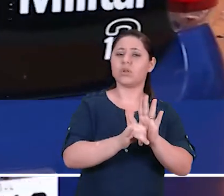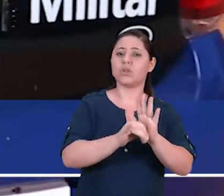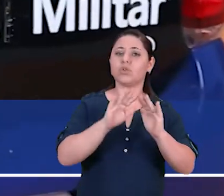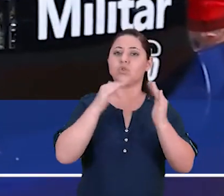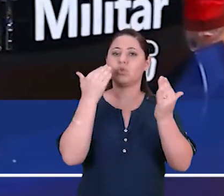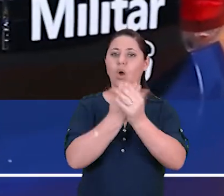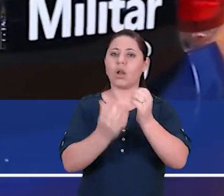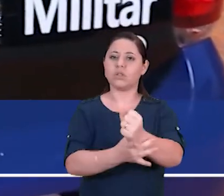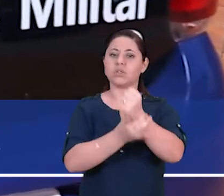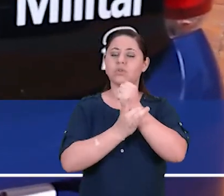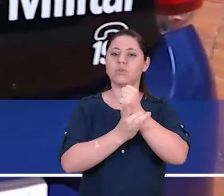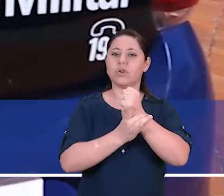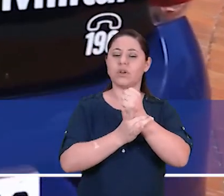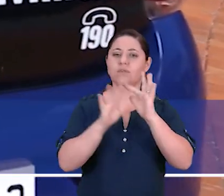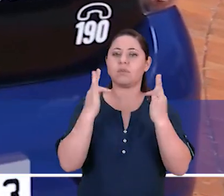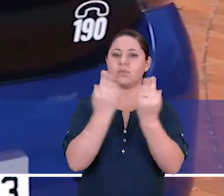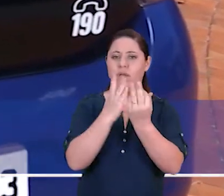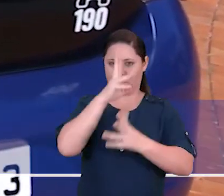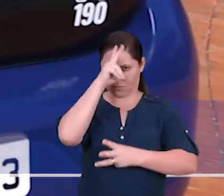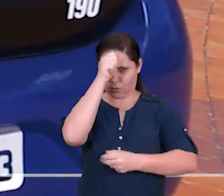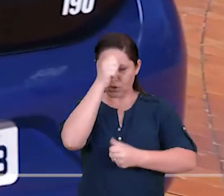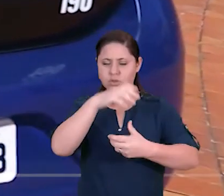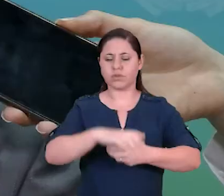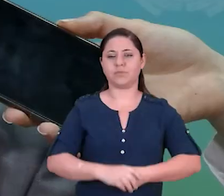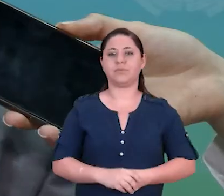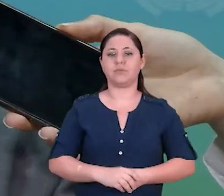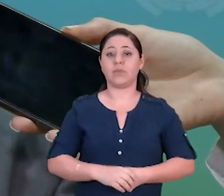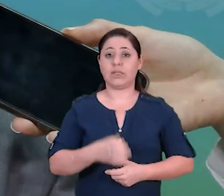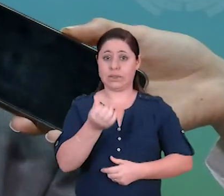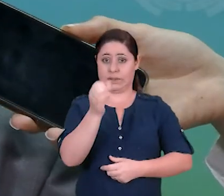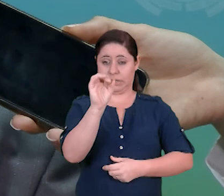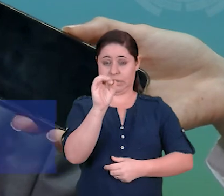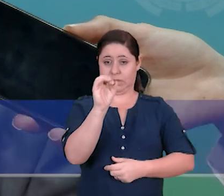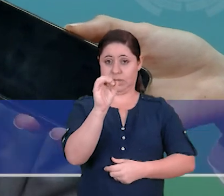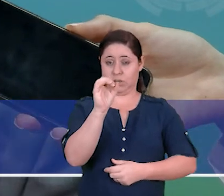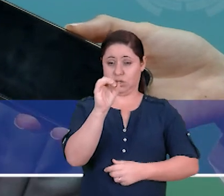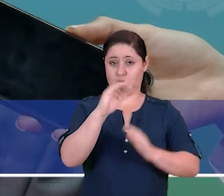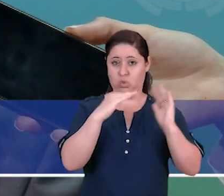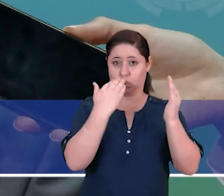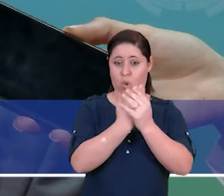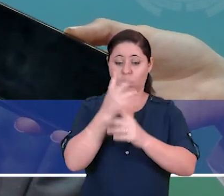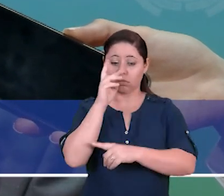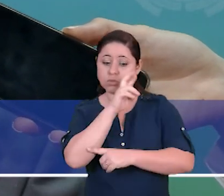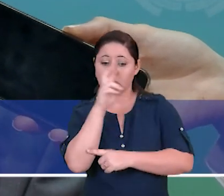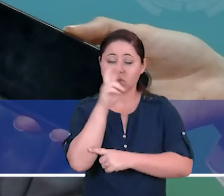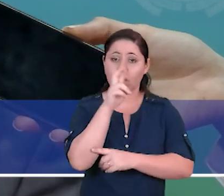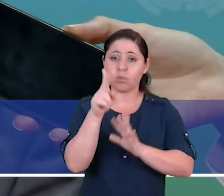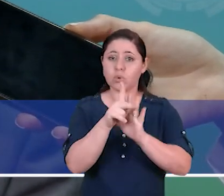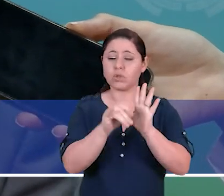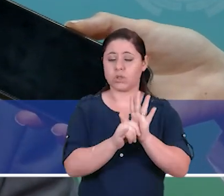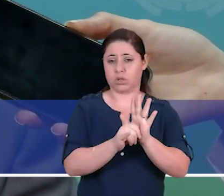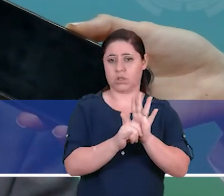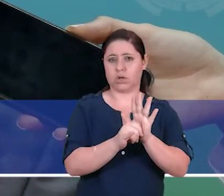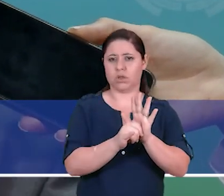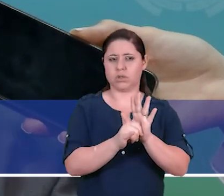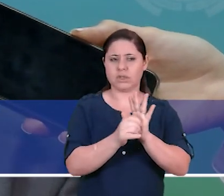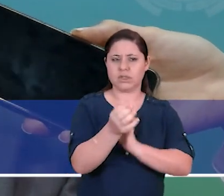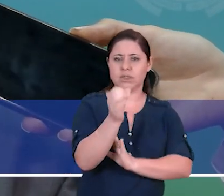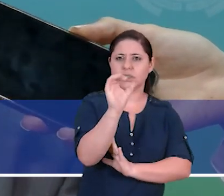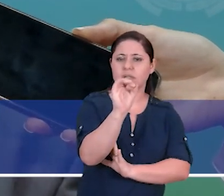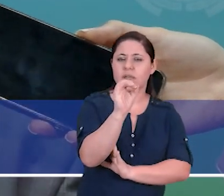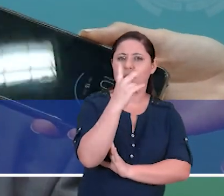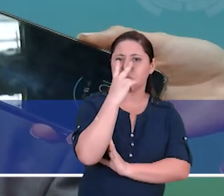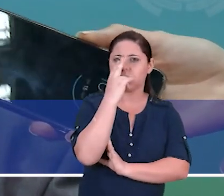meio do programa Escola Segura, Família Forte. São 60 escolas que são monitoradas pelo programa, 60